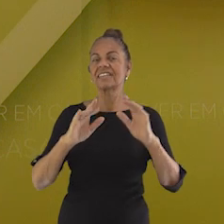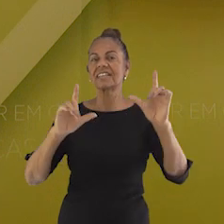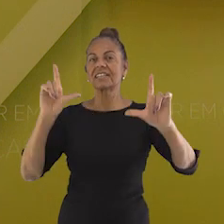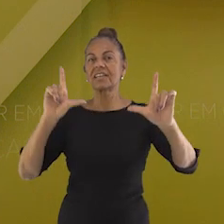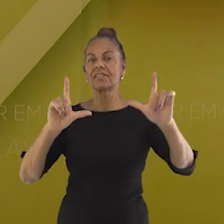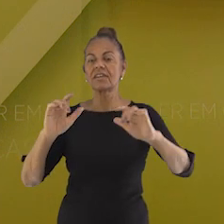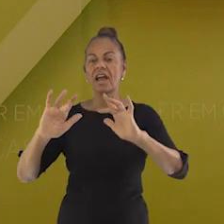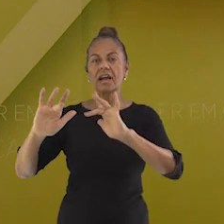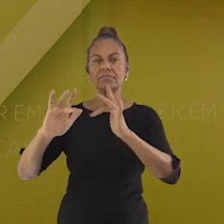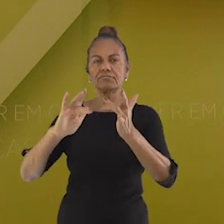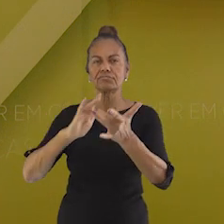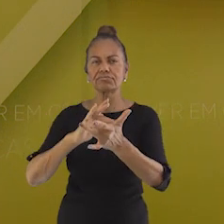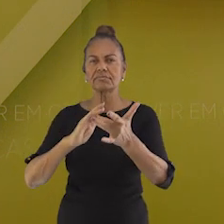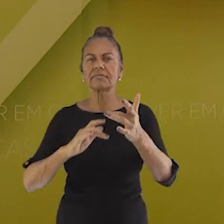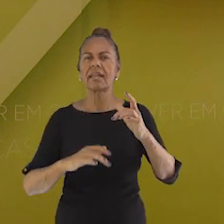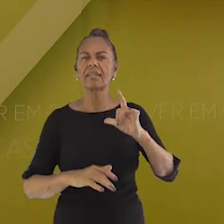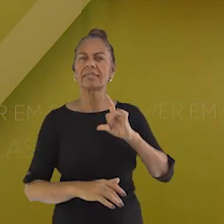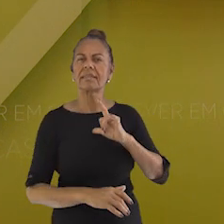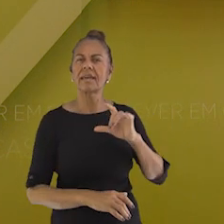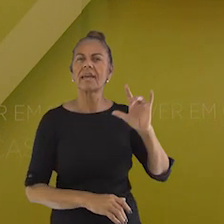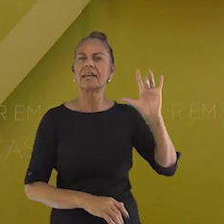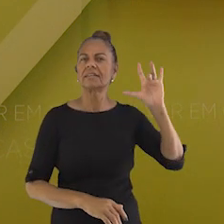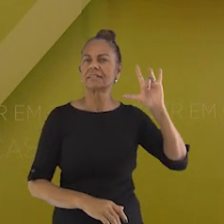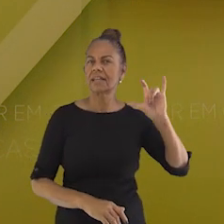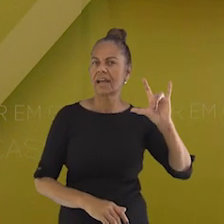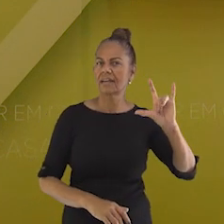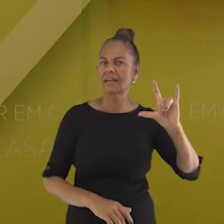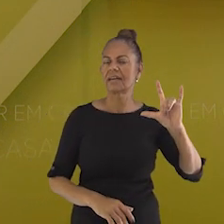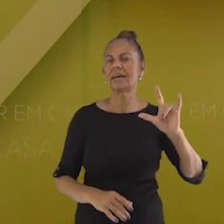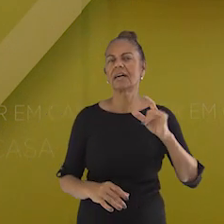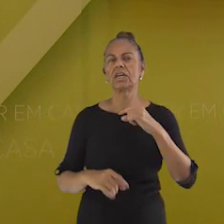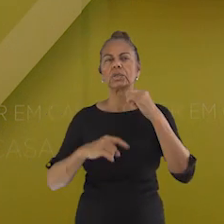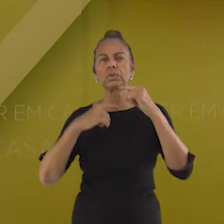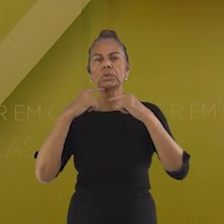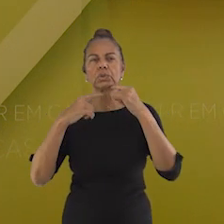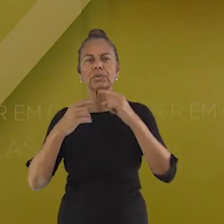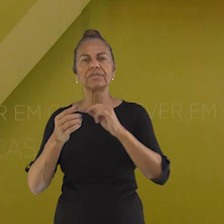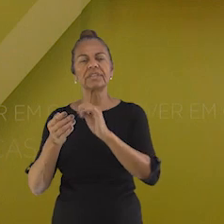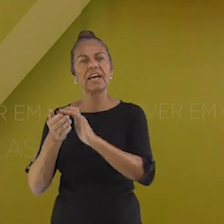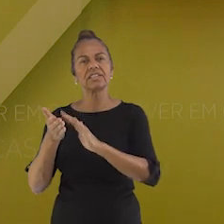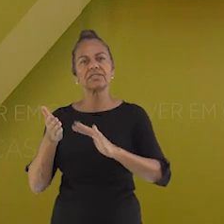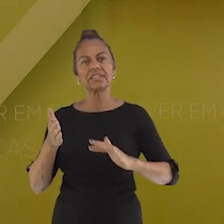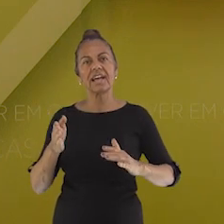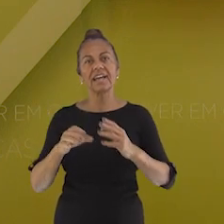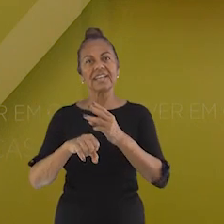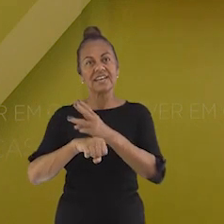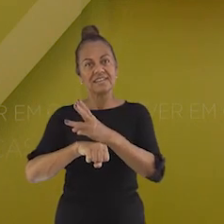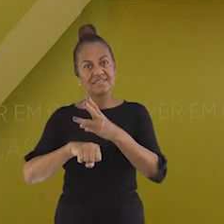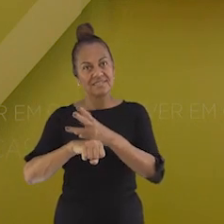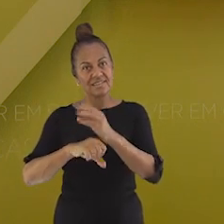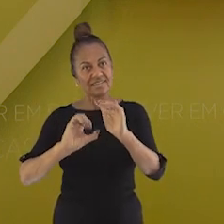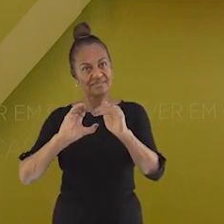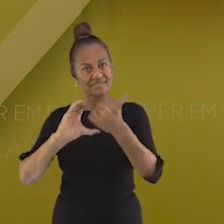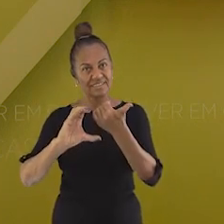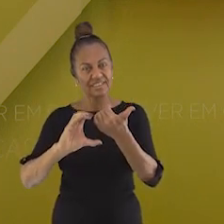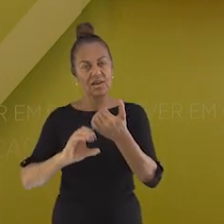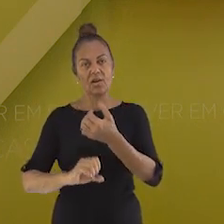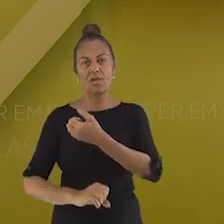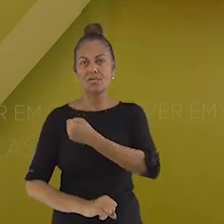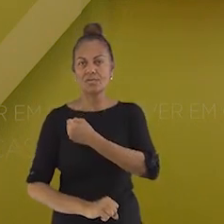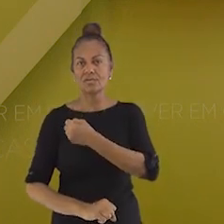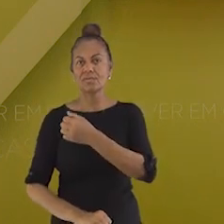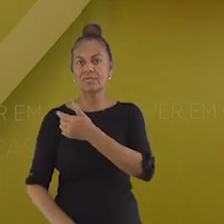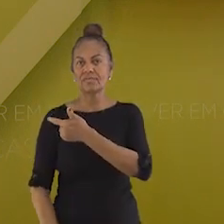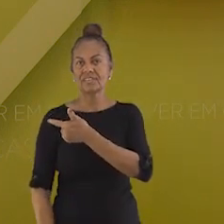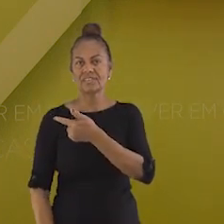redes sociais. Siga o nosso Instagram, envie dúvidas e atividades para o WhatsApp, para esse número aqui,